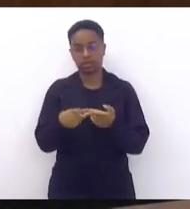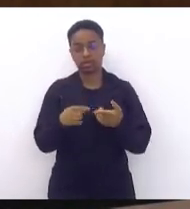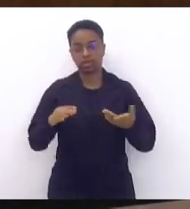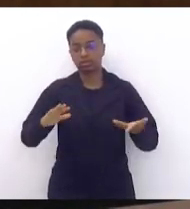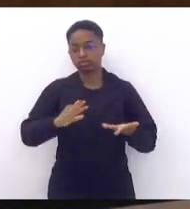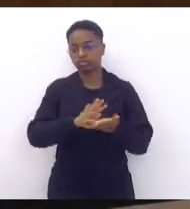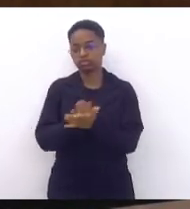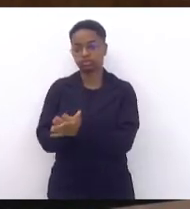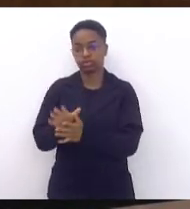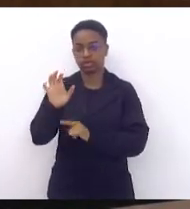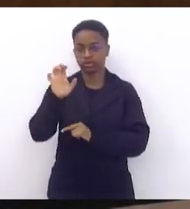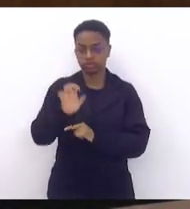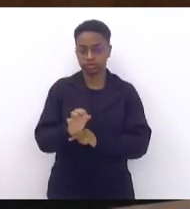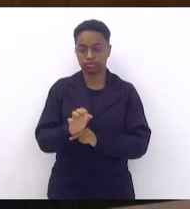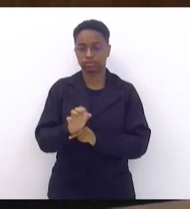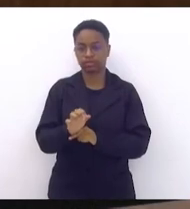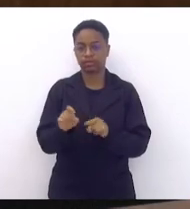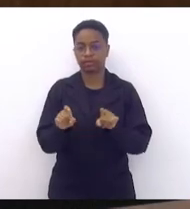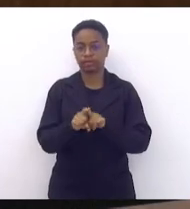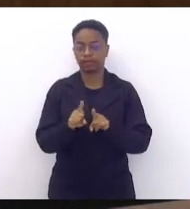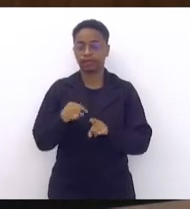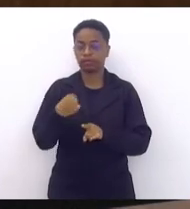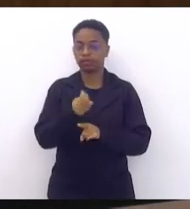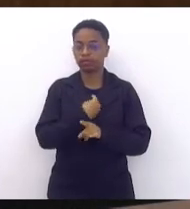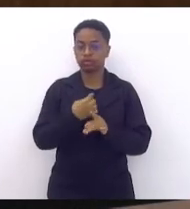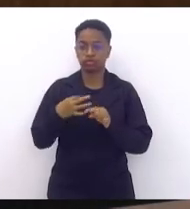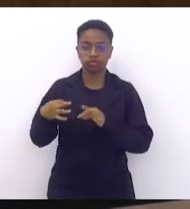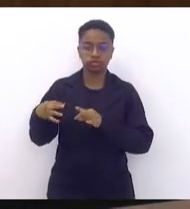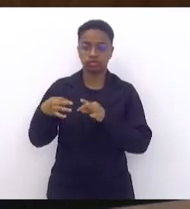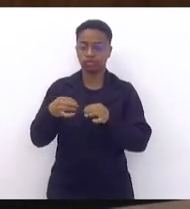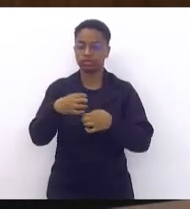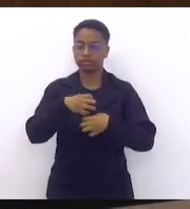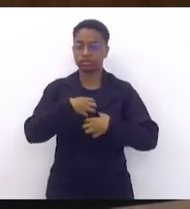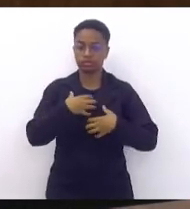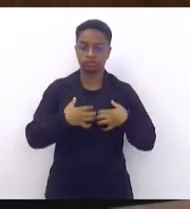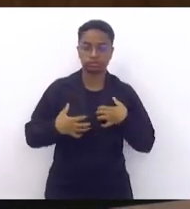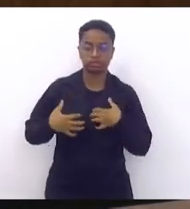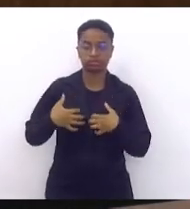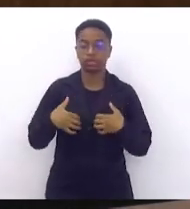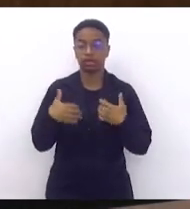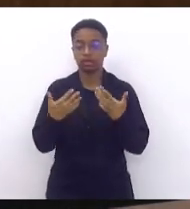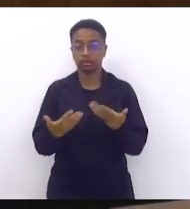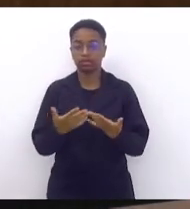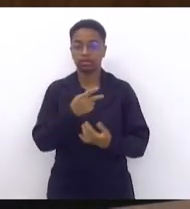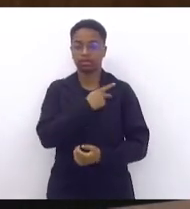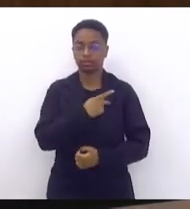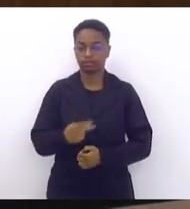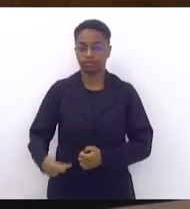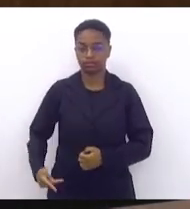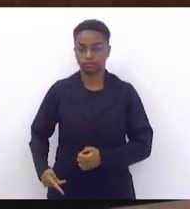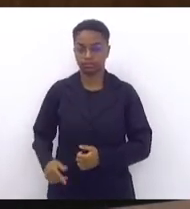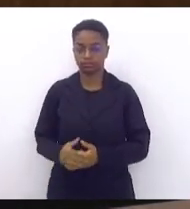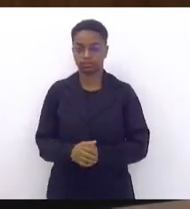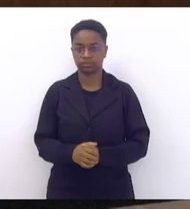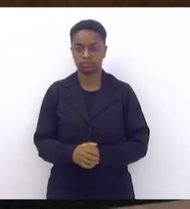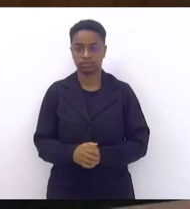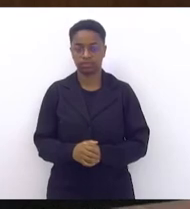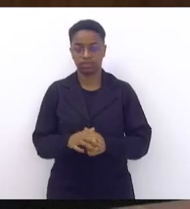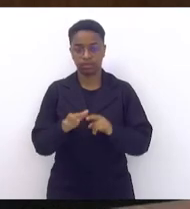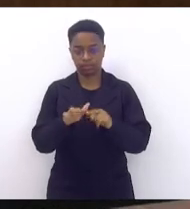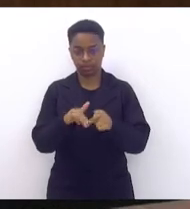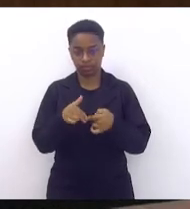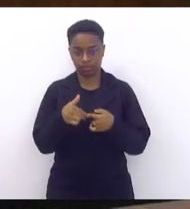estado, que deixa todos nós consternados. Então, senhor presidente, em